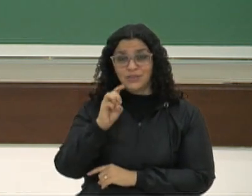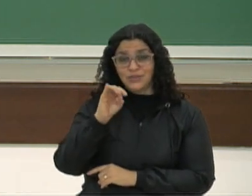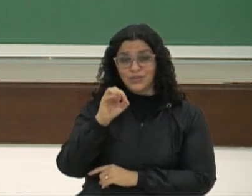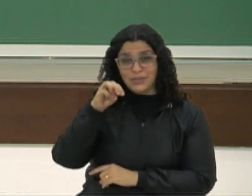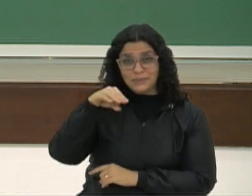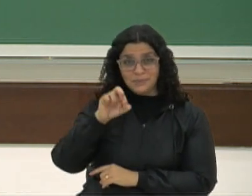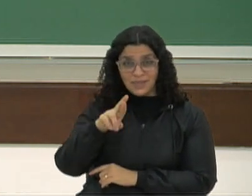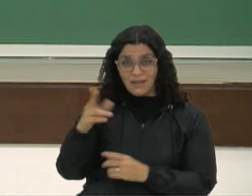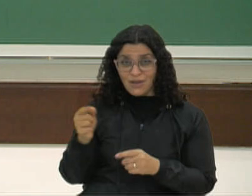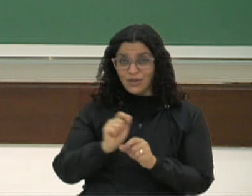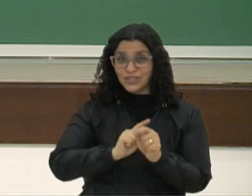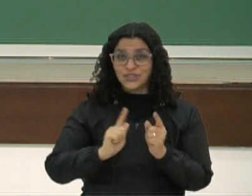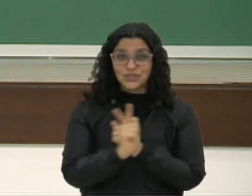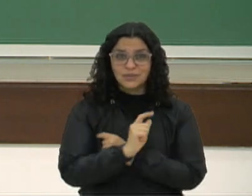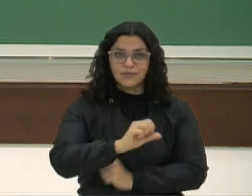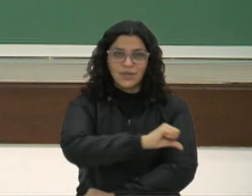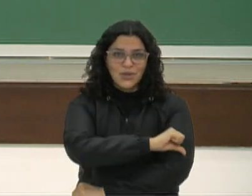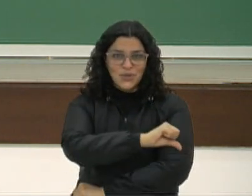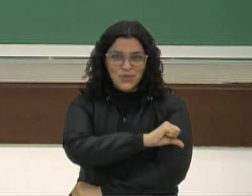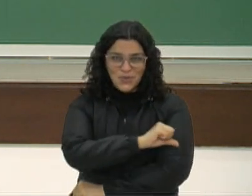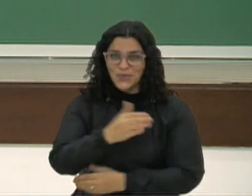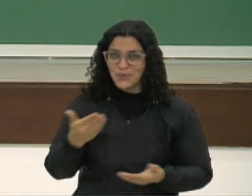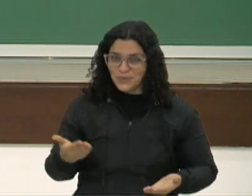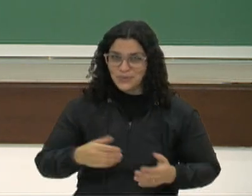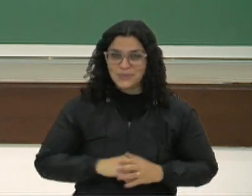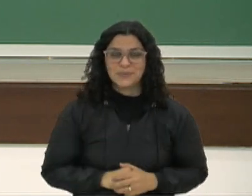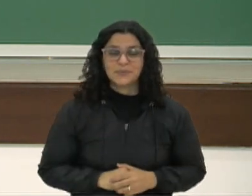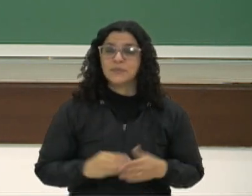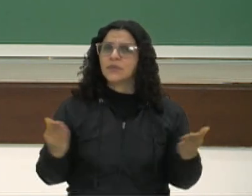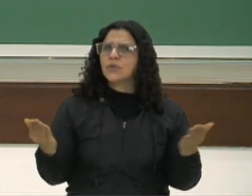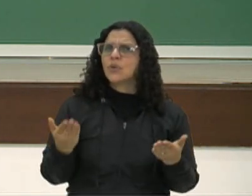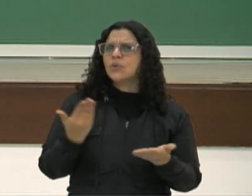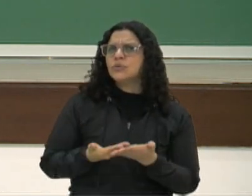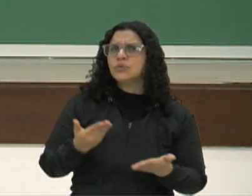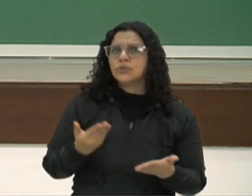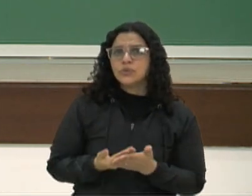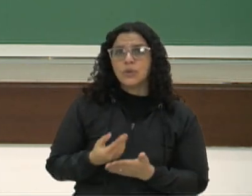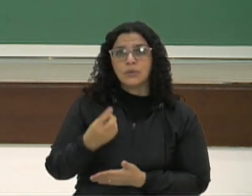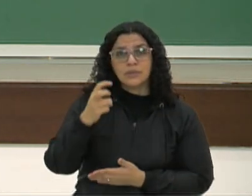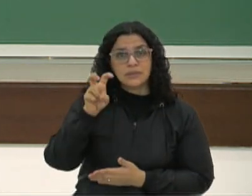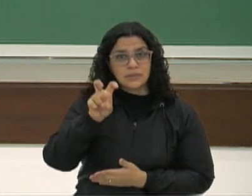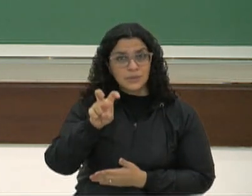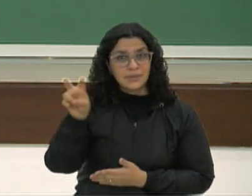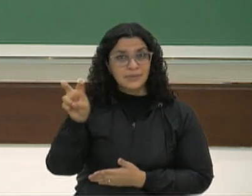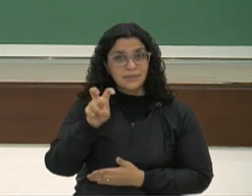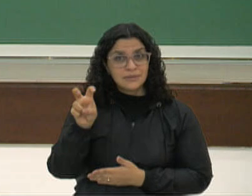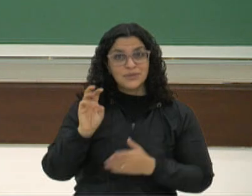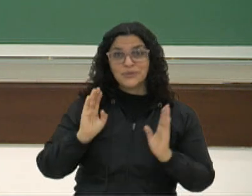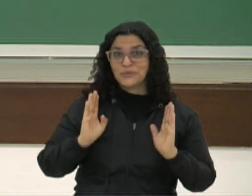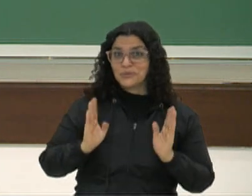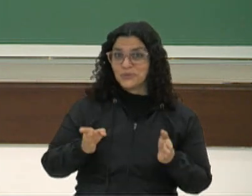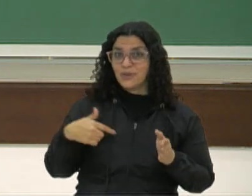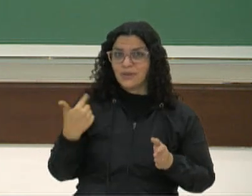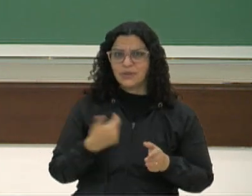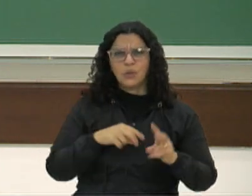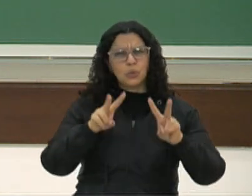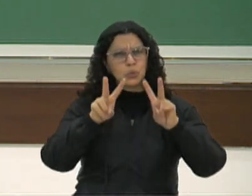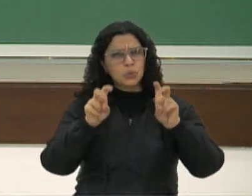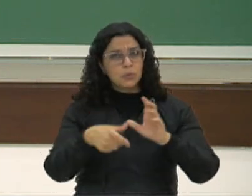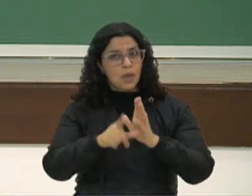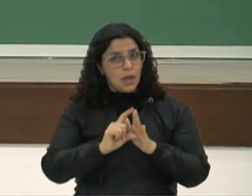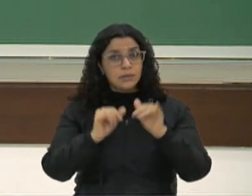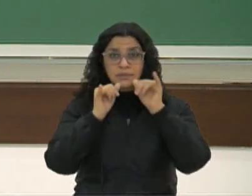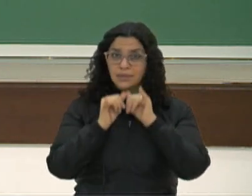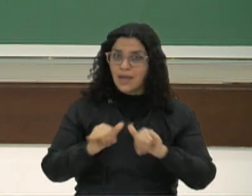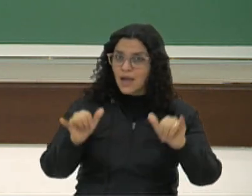de geografia para o nono ano do ensino fundamental. Hoje a nossa aula de número 55. E antes do tema da nossa aula, vamos